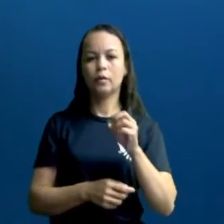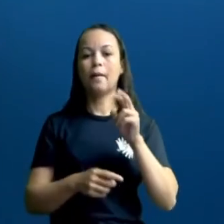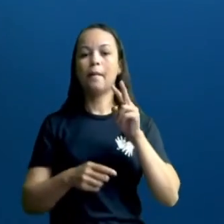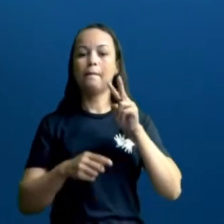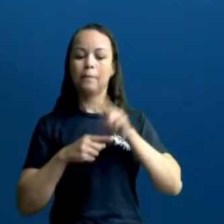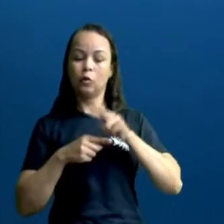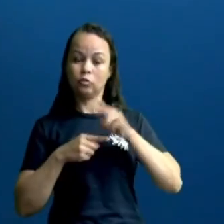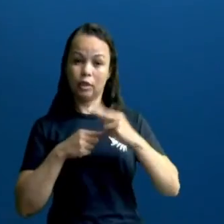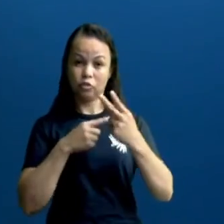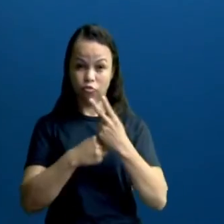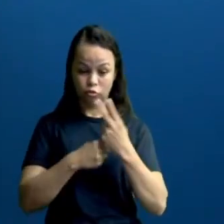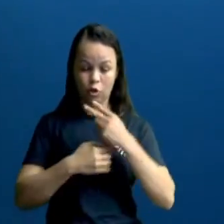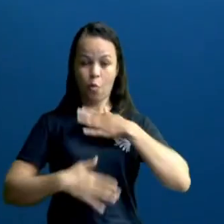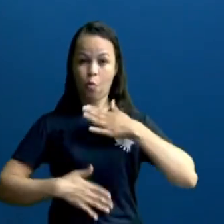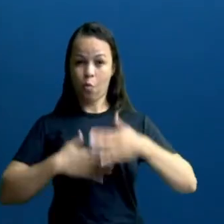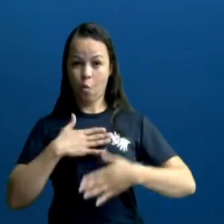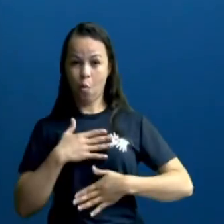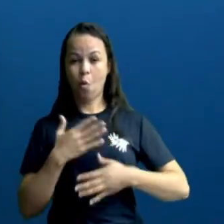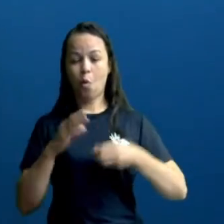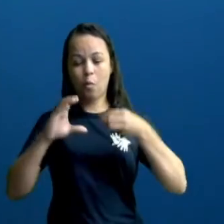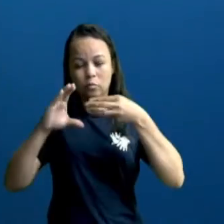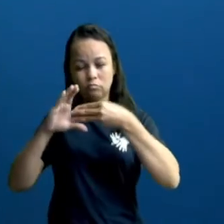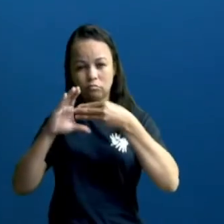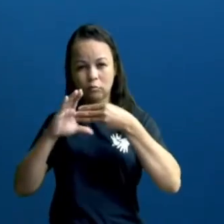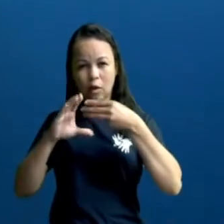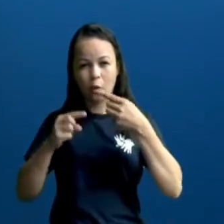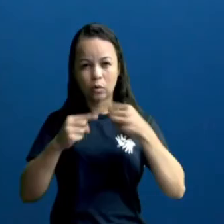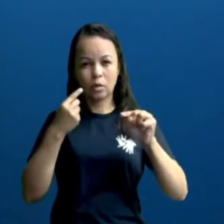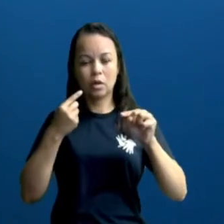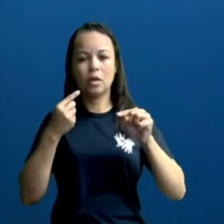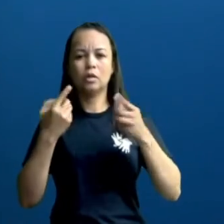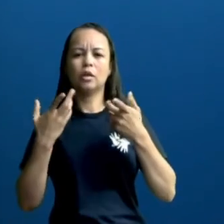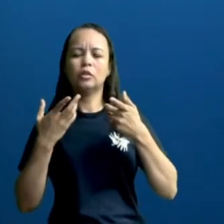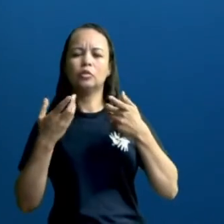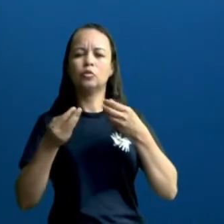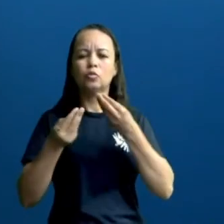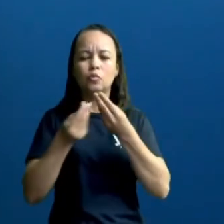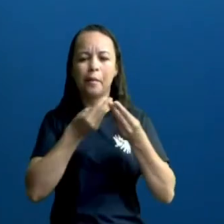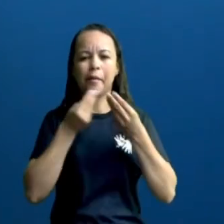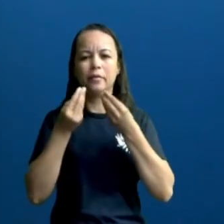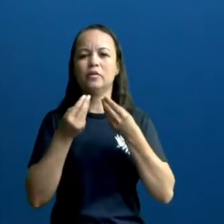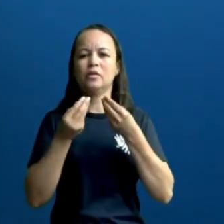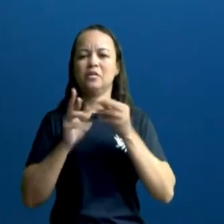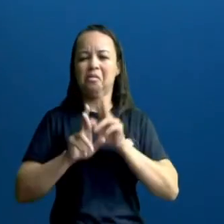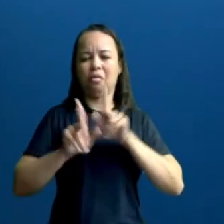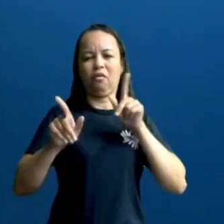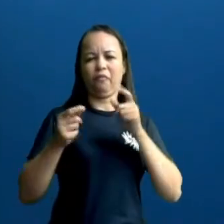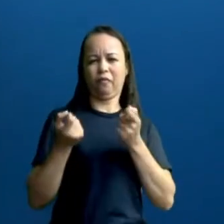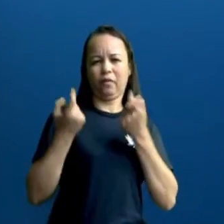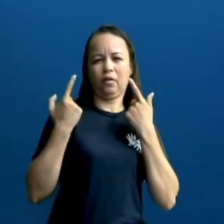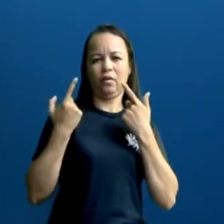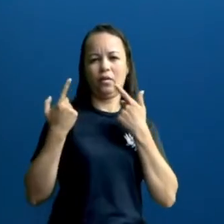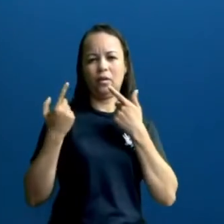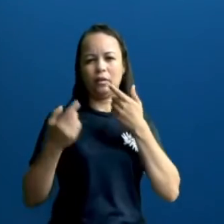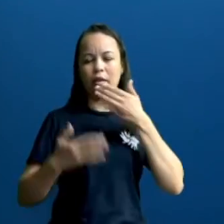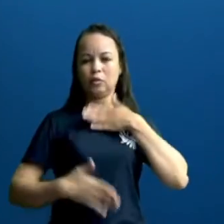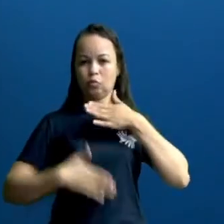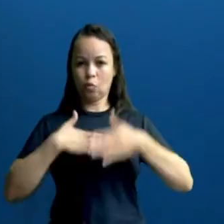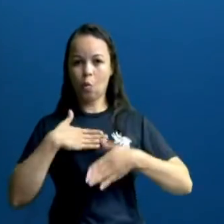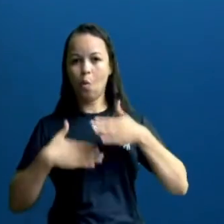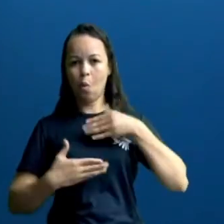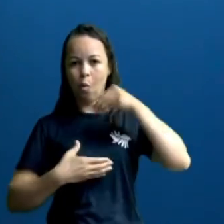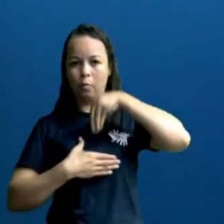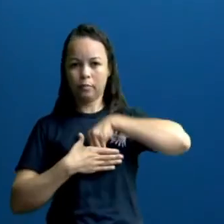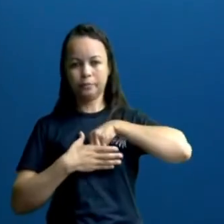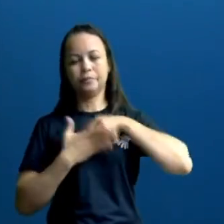contra estrutura, contra moléculas, contra substâncias estranhas ao organismo. E essas estruturas que têm essa